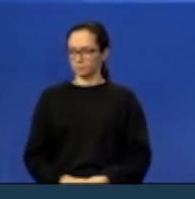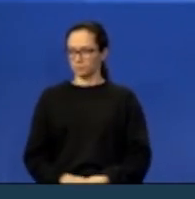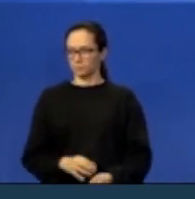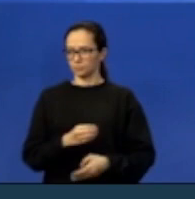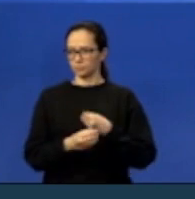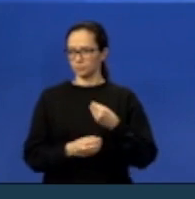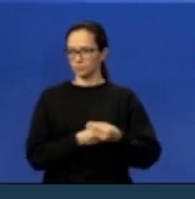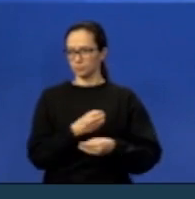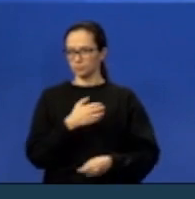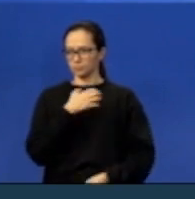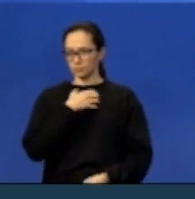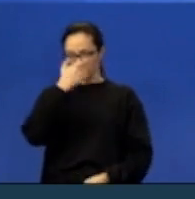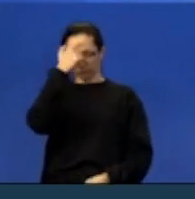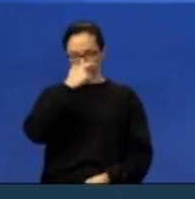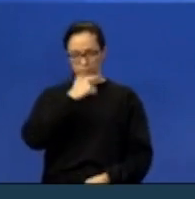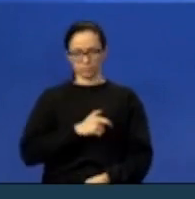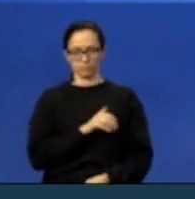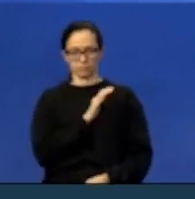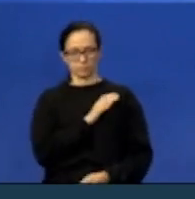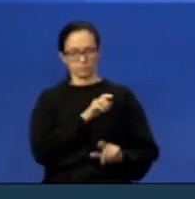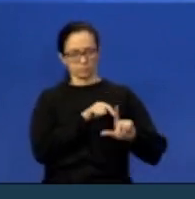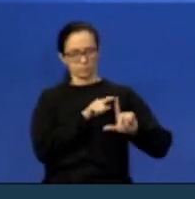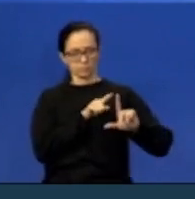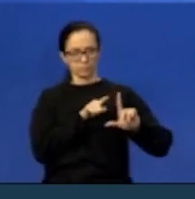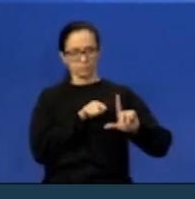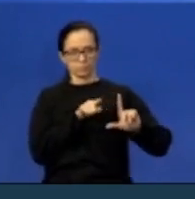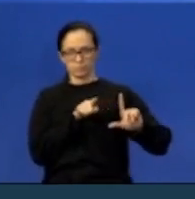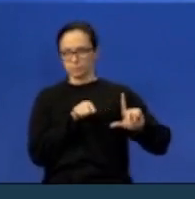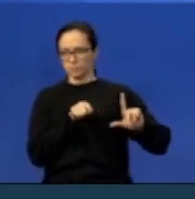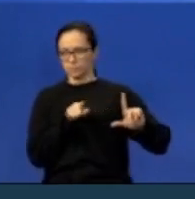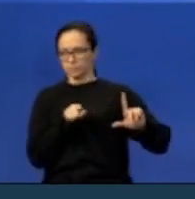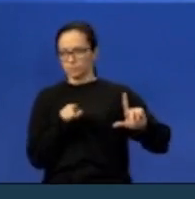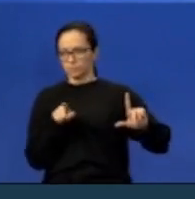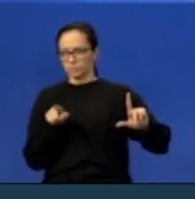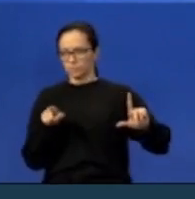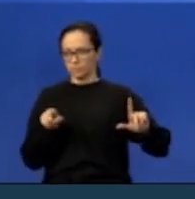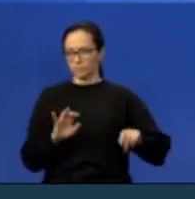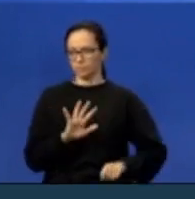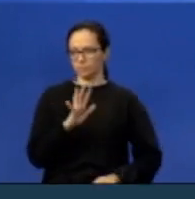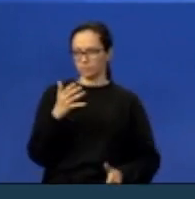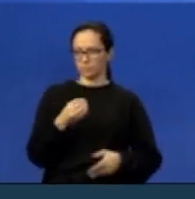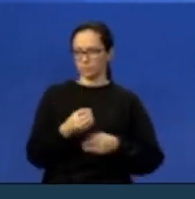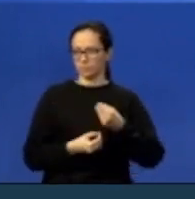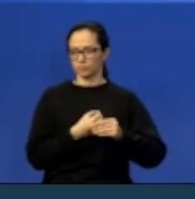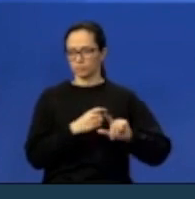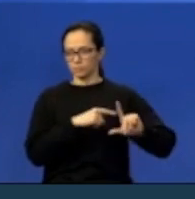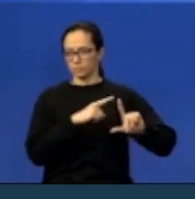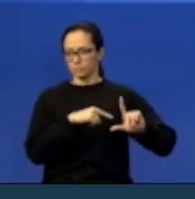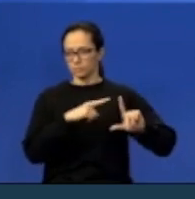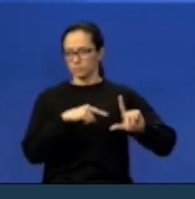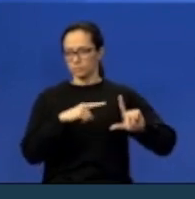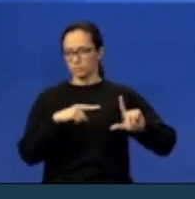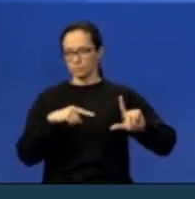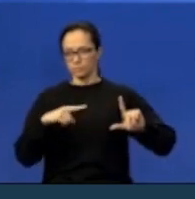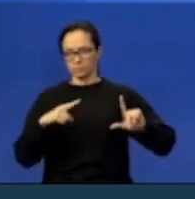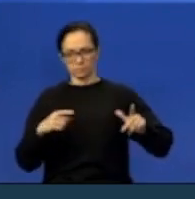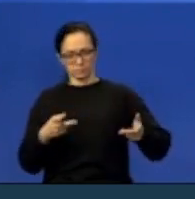a eletrofisiologia do coração, né? Então, vocês vão aprender um pouquinho como que ocorre,